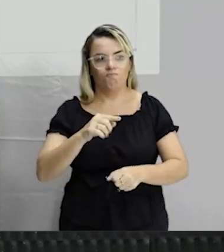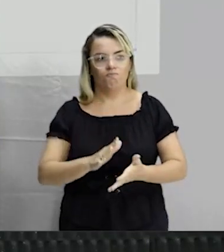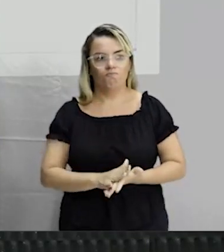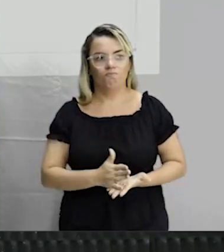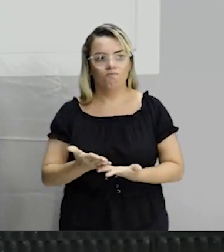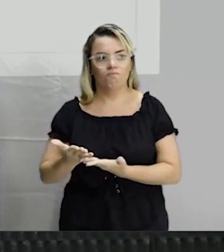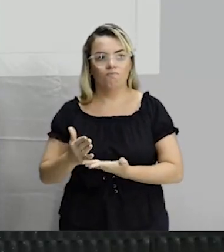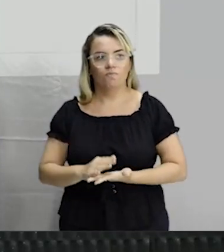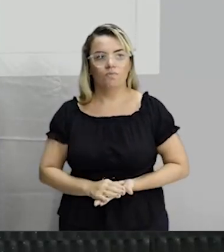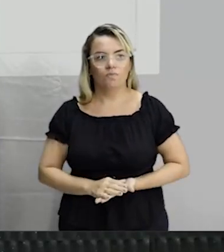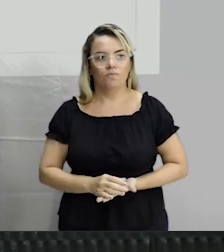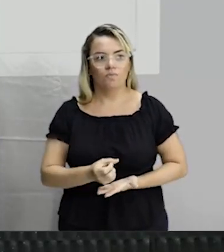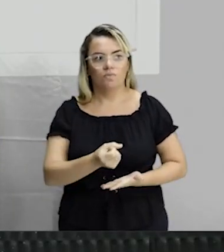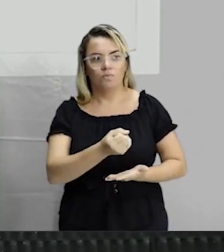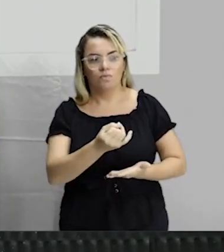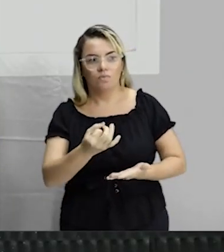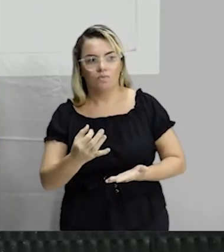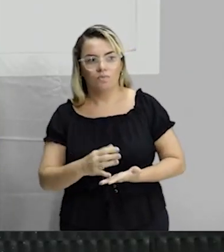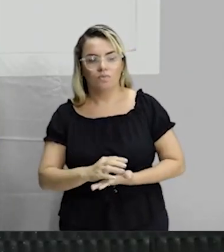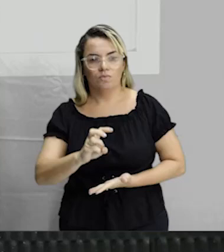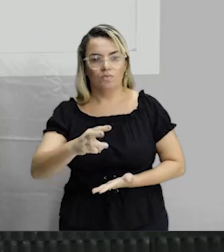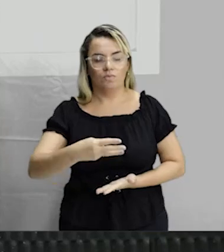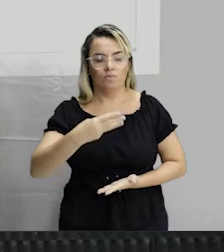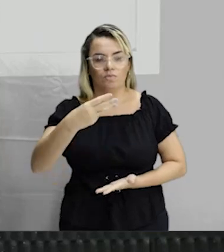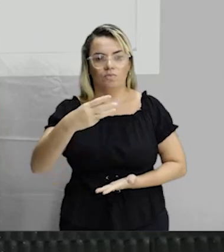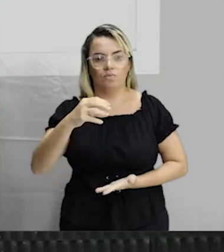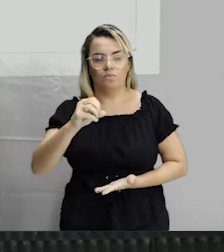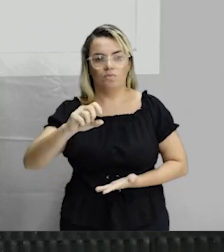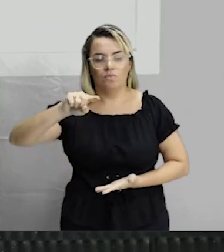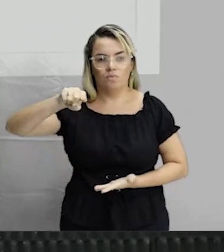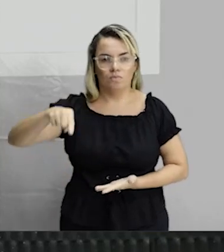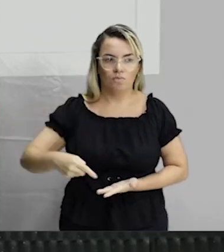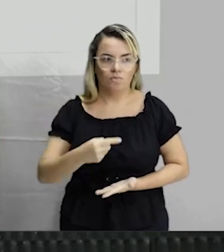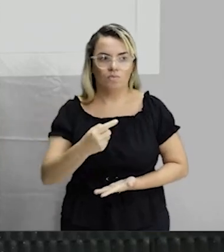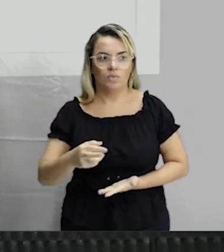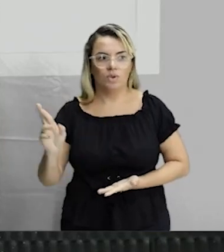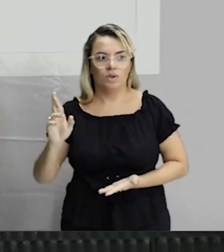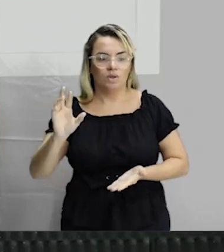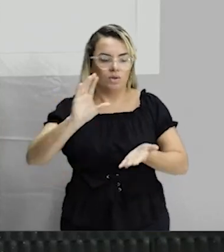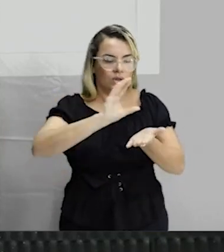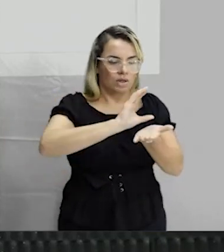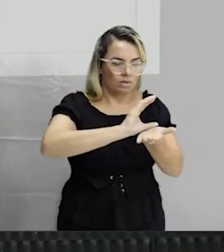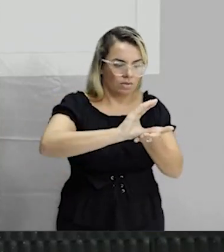quantia de 30 mil. Então esse 30 mil é o meu capital inicial,